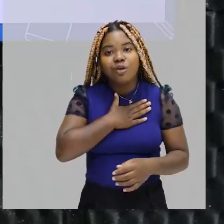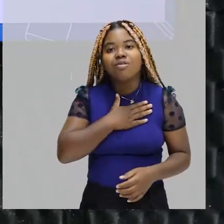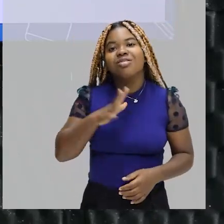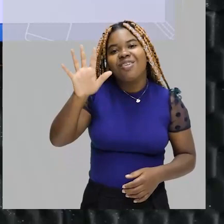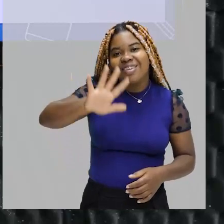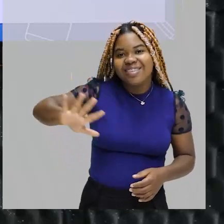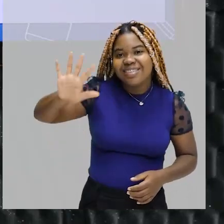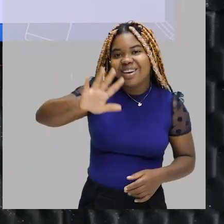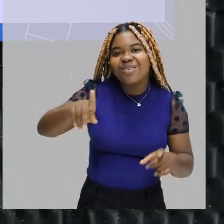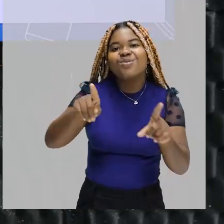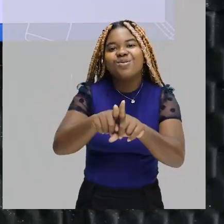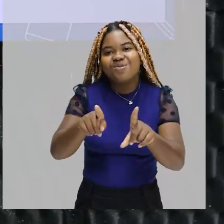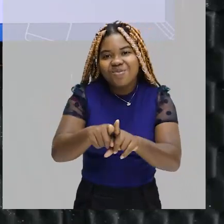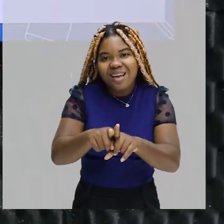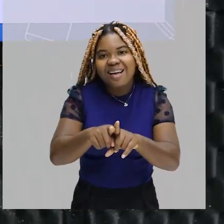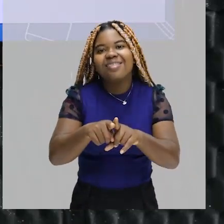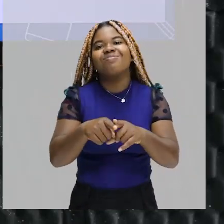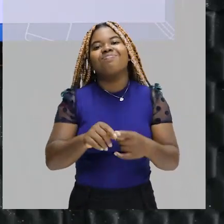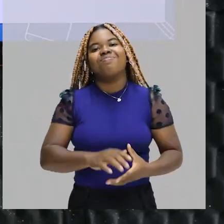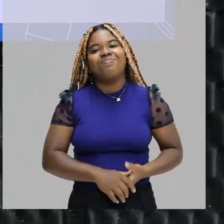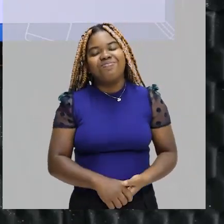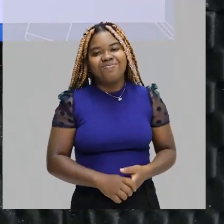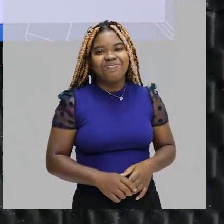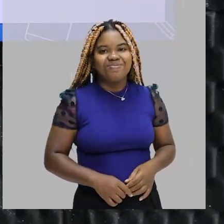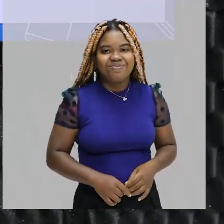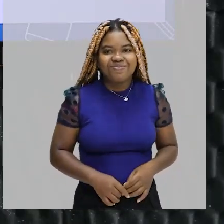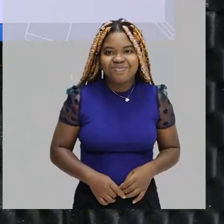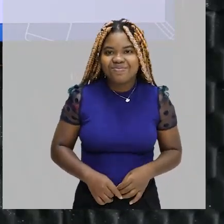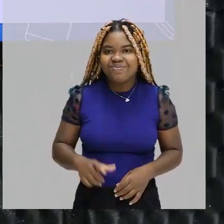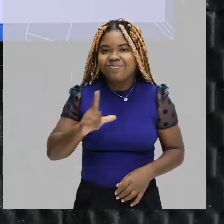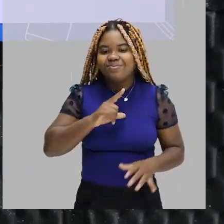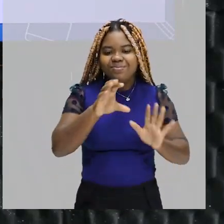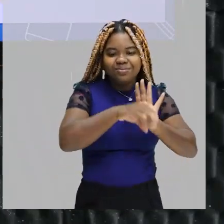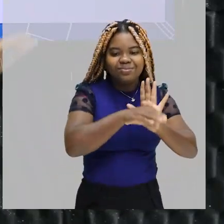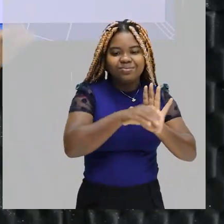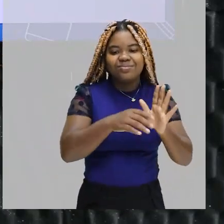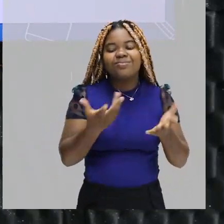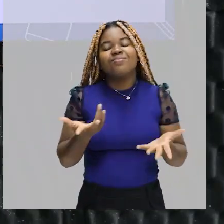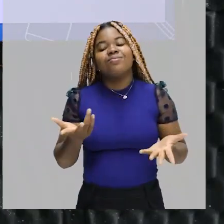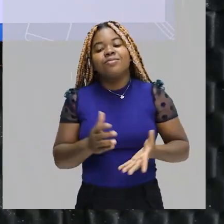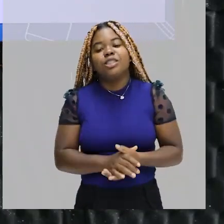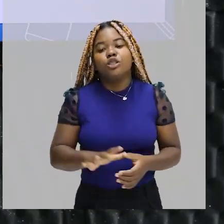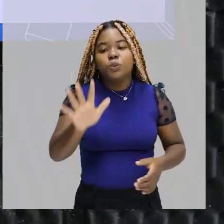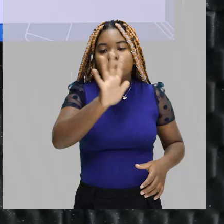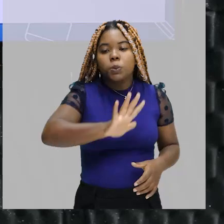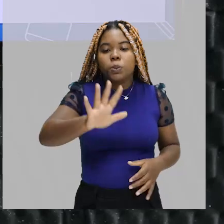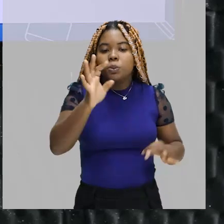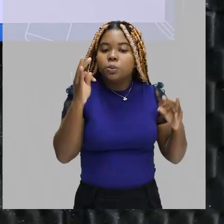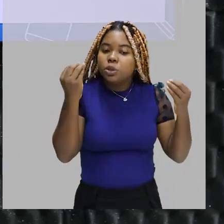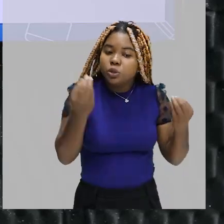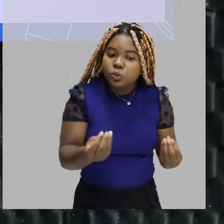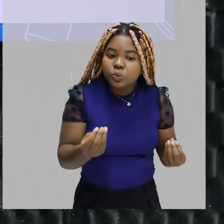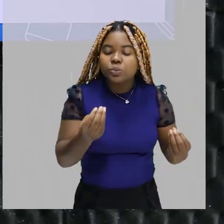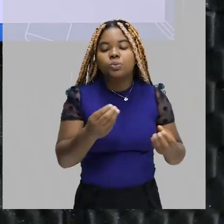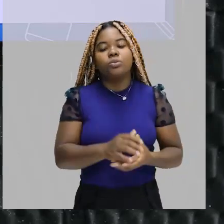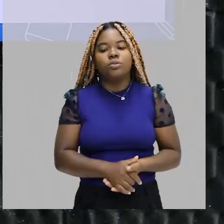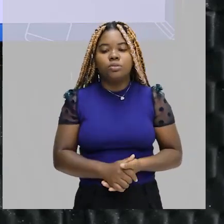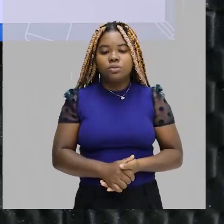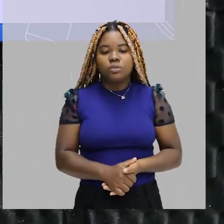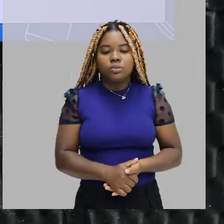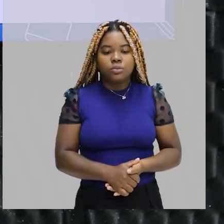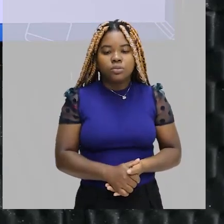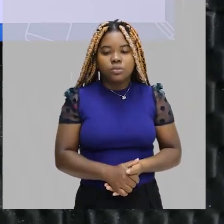tá? Então, é um exemplo de generalização. Você pega um conceito e aplica esse conceito para toda uma categoria, para toda